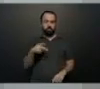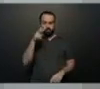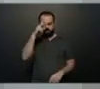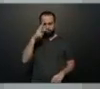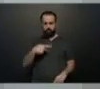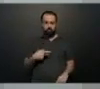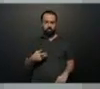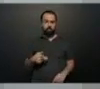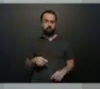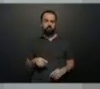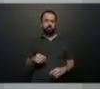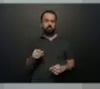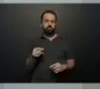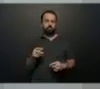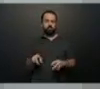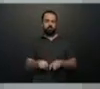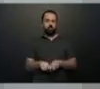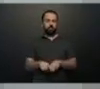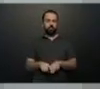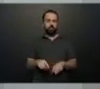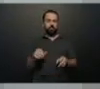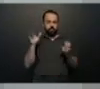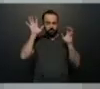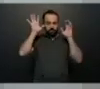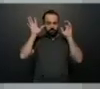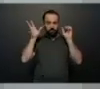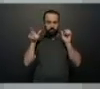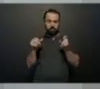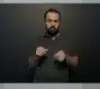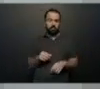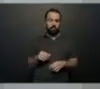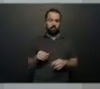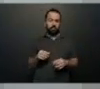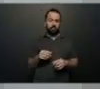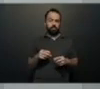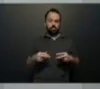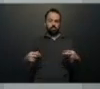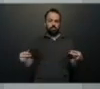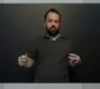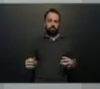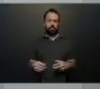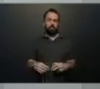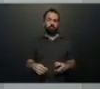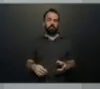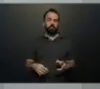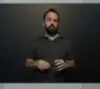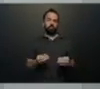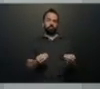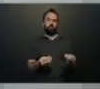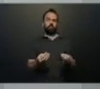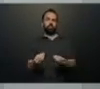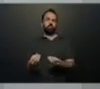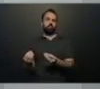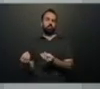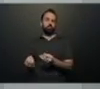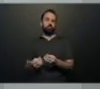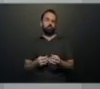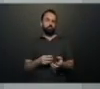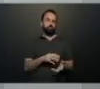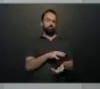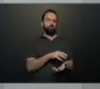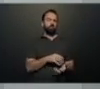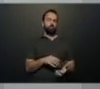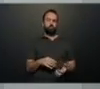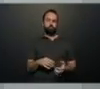remédios vencidos, embalagens de produtos inseticidas, latas de tintas, cartuchos de tinta